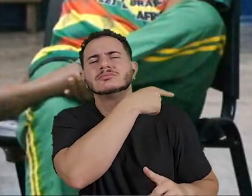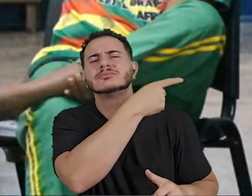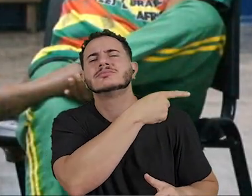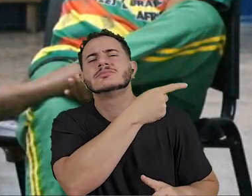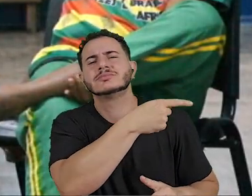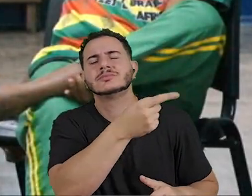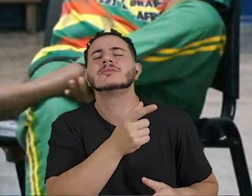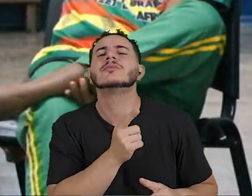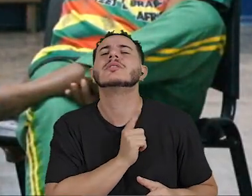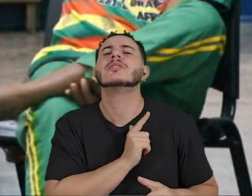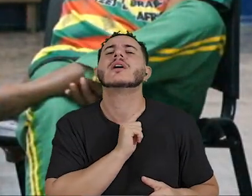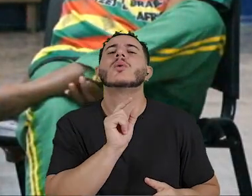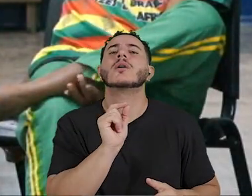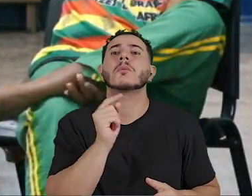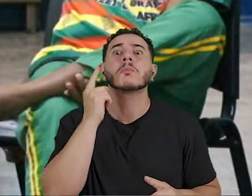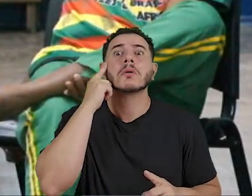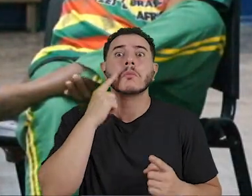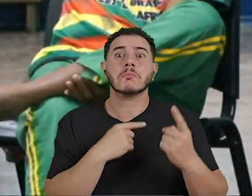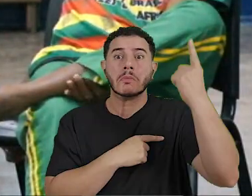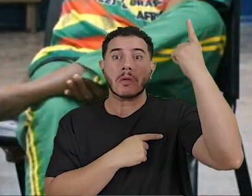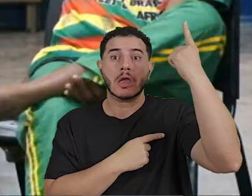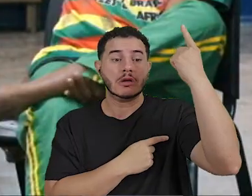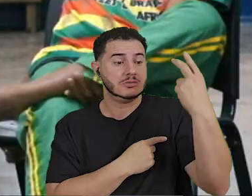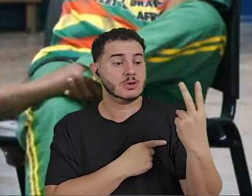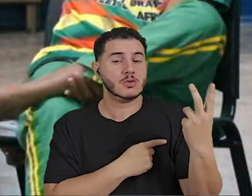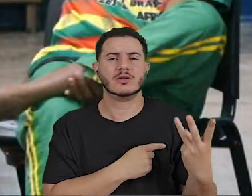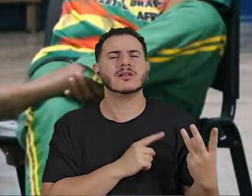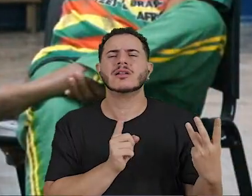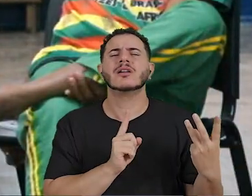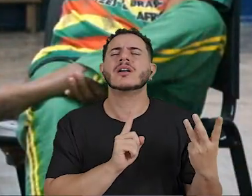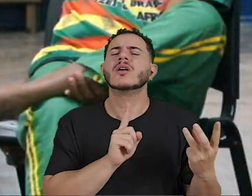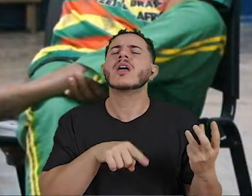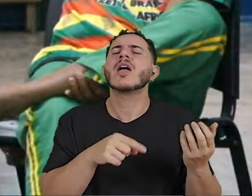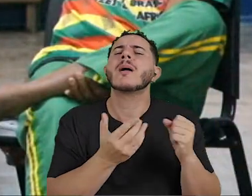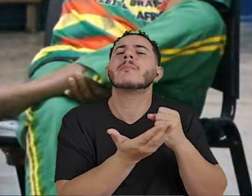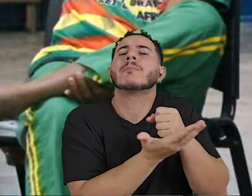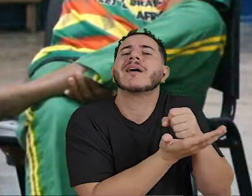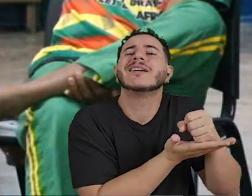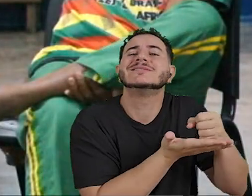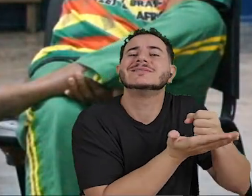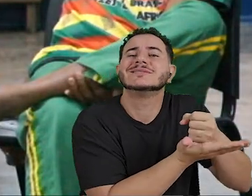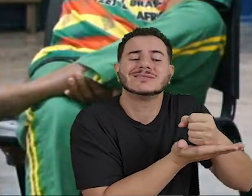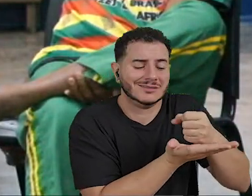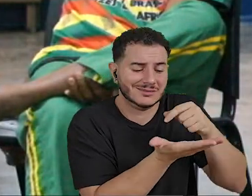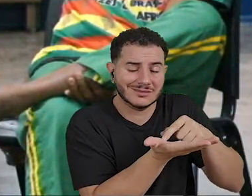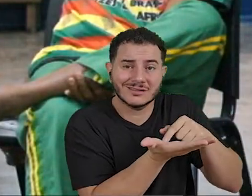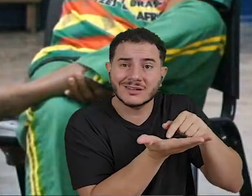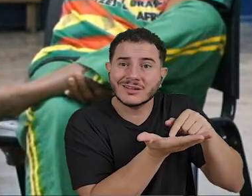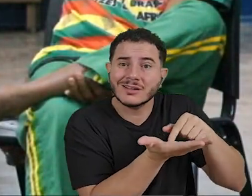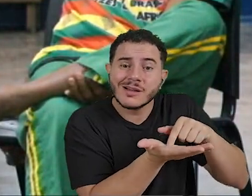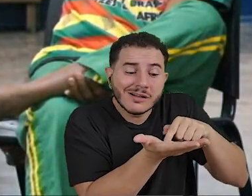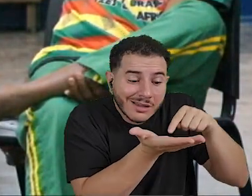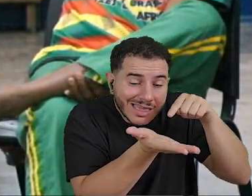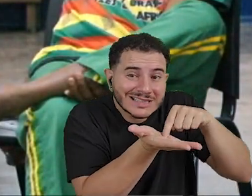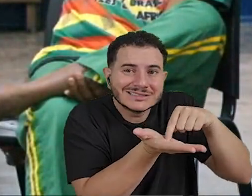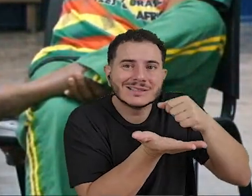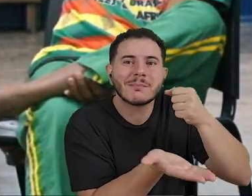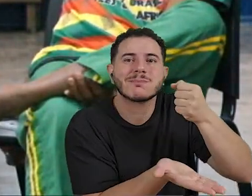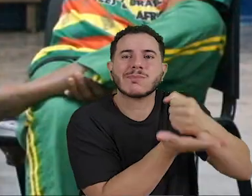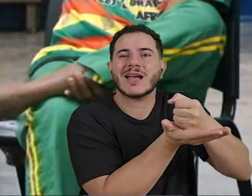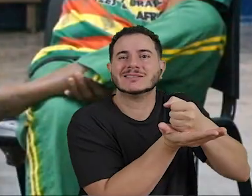andar. Tem uma base. Se a gente esquece a base, a gente não sabe o que é tradição. A gente está em busca de